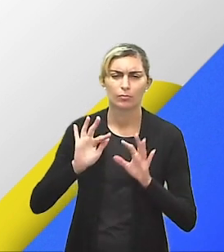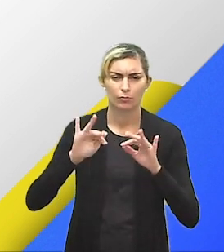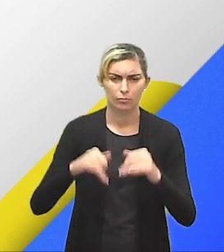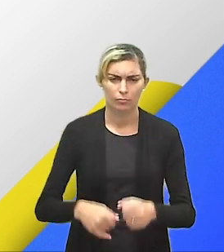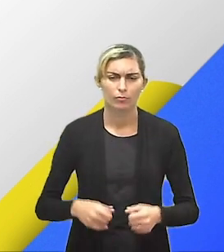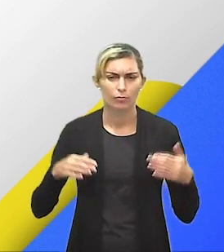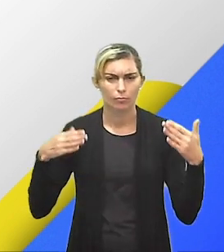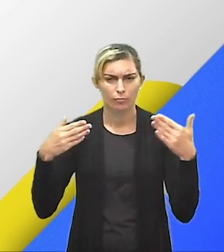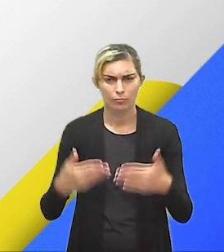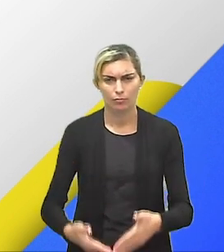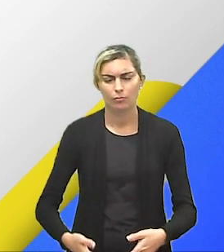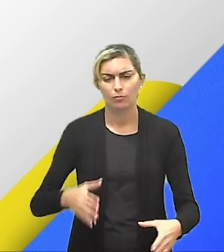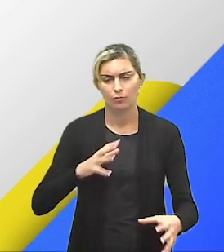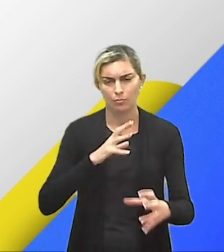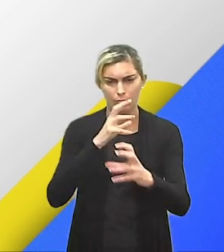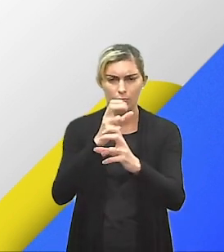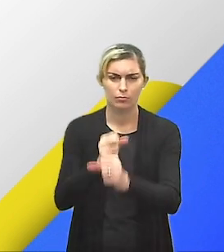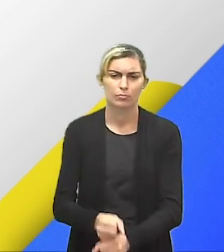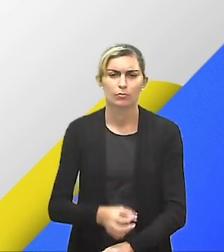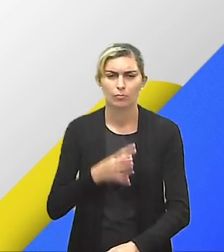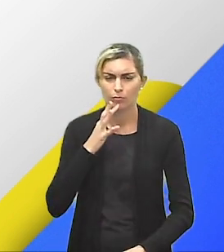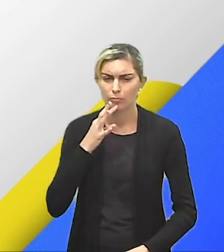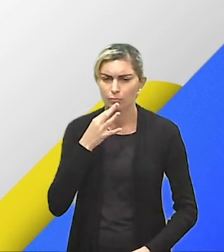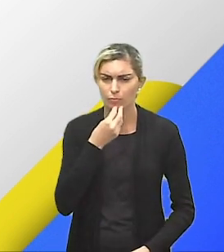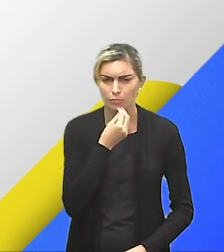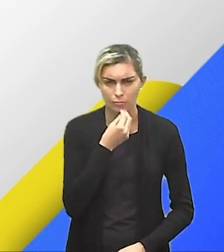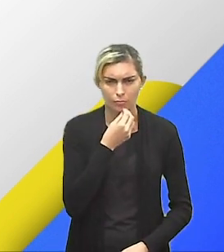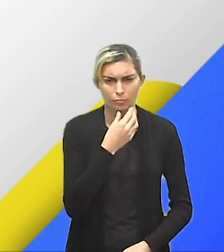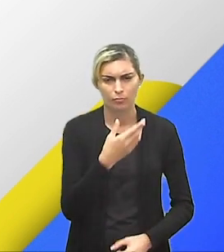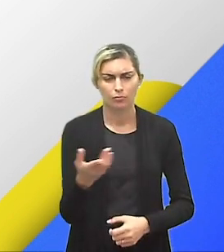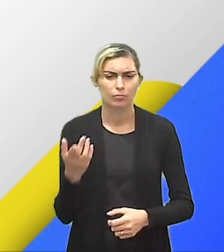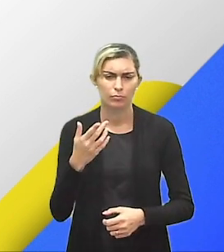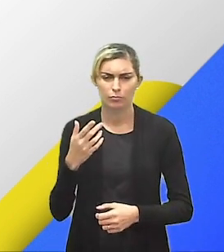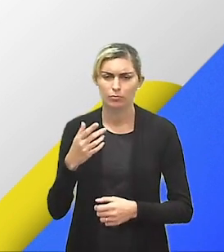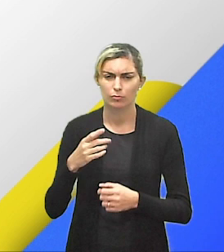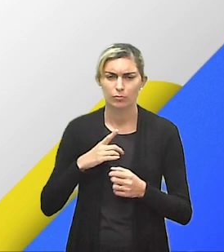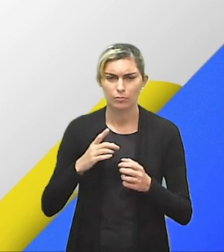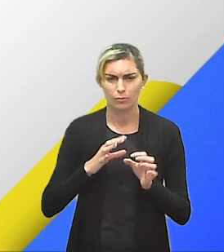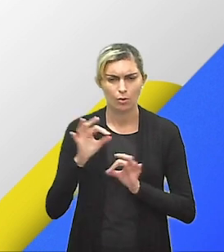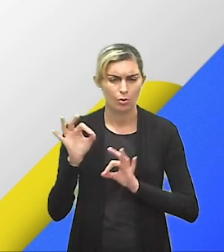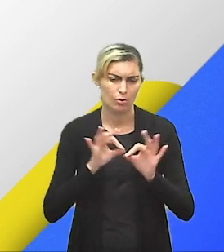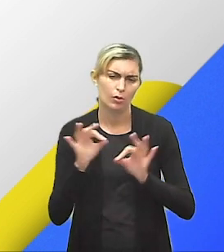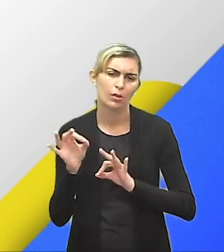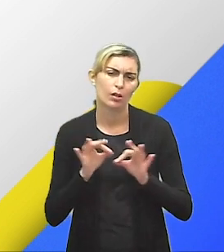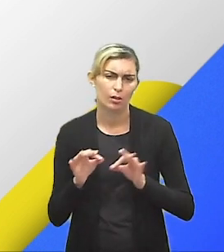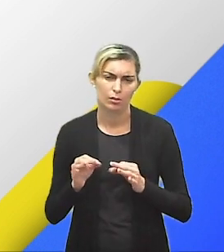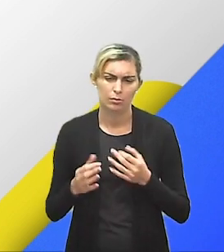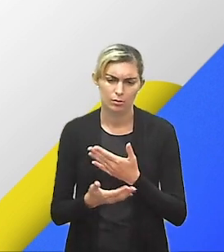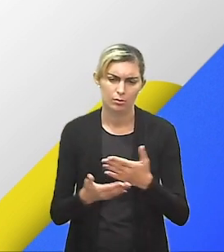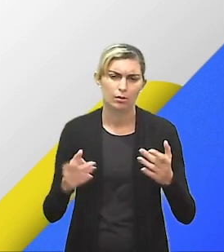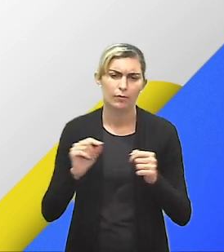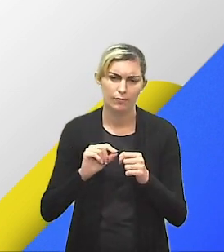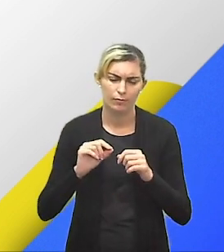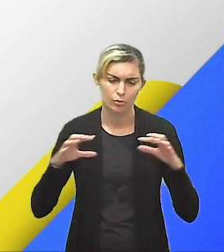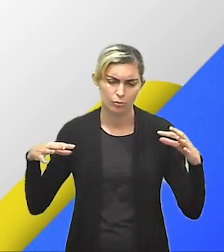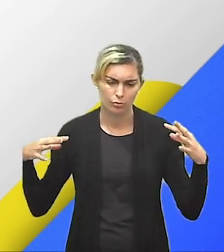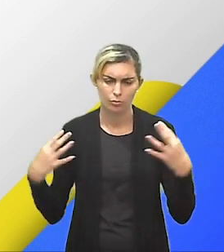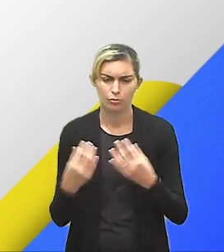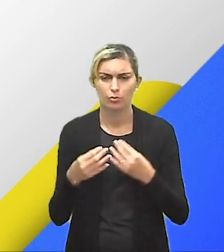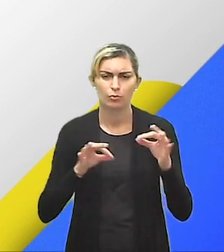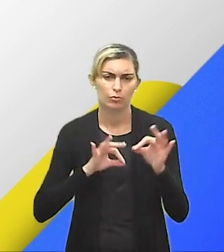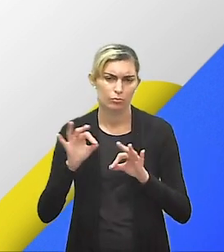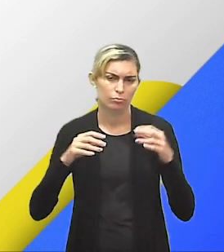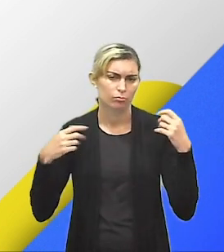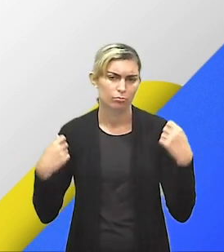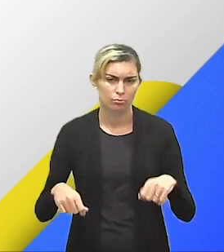finalidade mensurar o conhecimento do que já está intrínseco na organização e realizar todos os ajustes que são